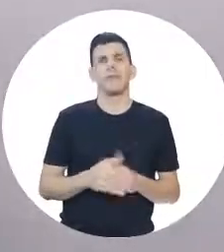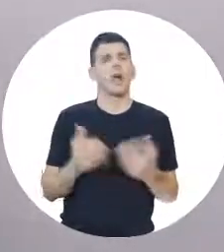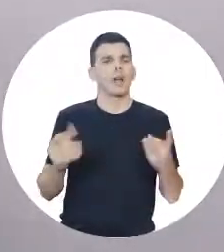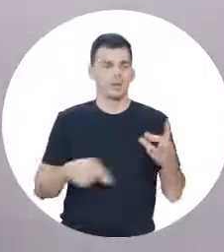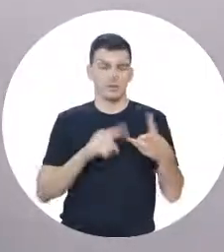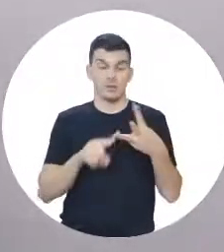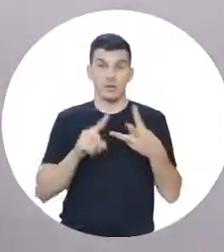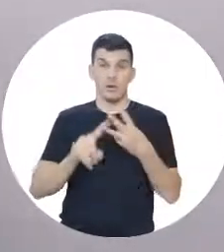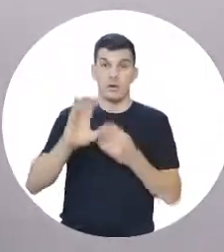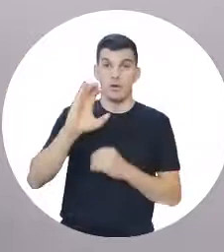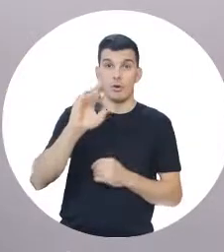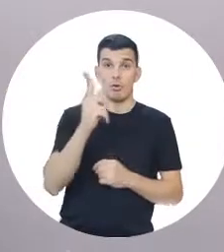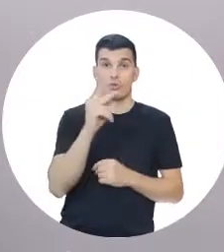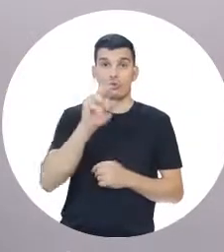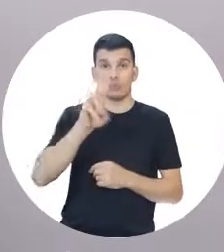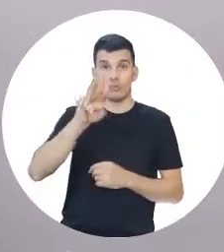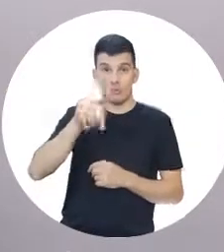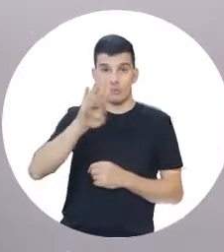Aqui, chumbo.